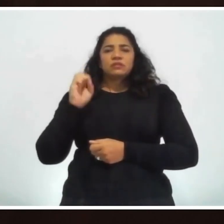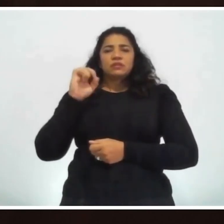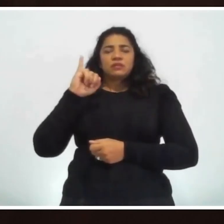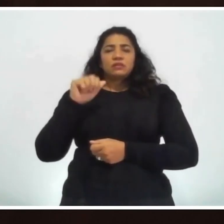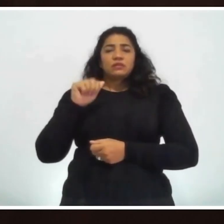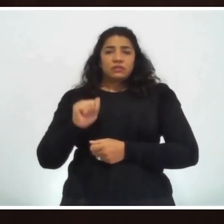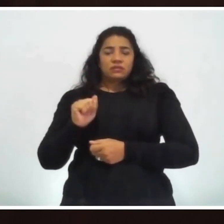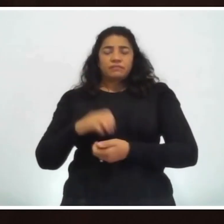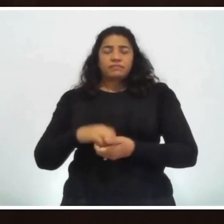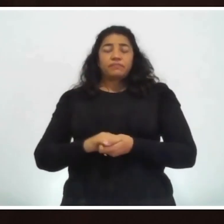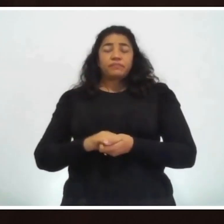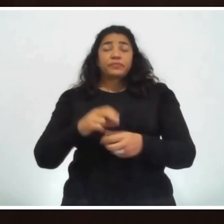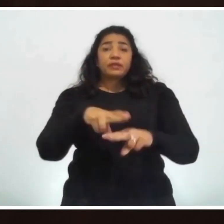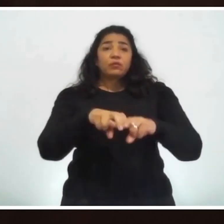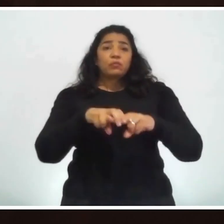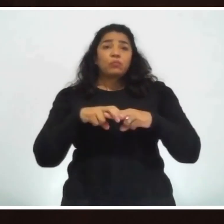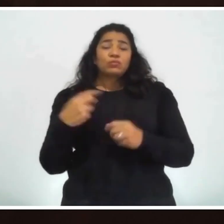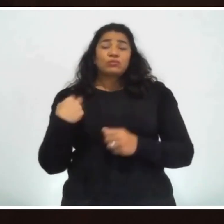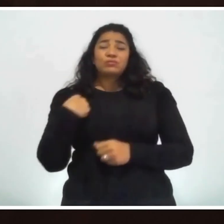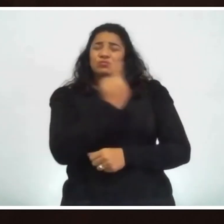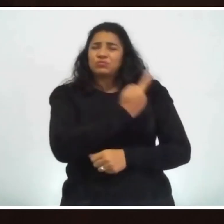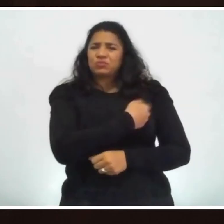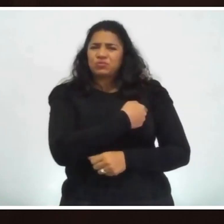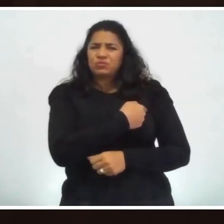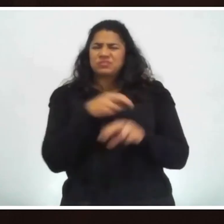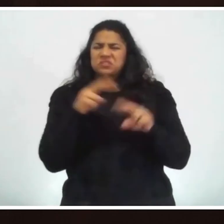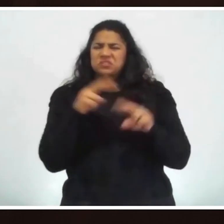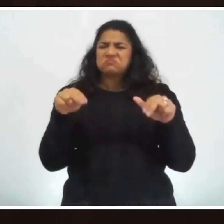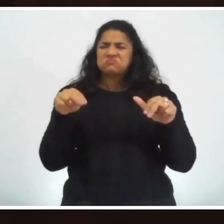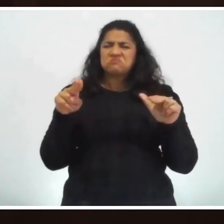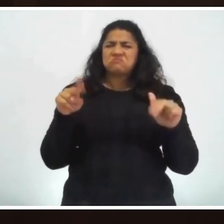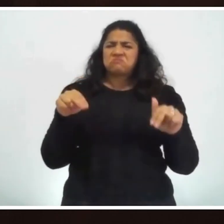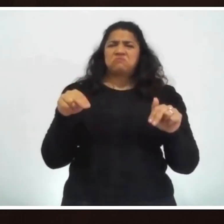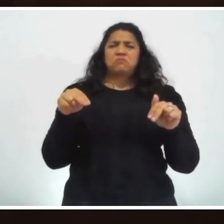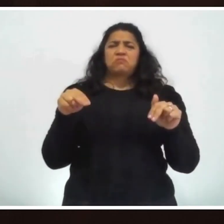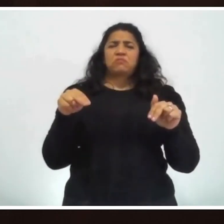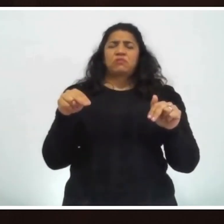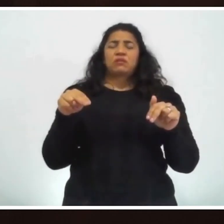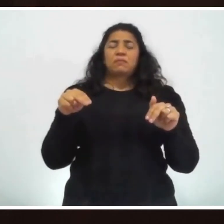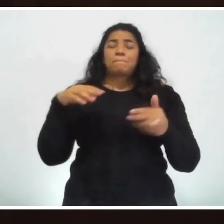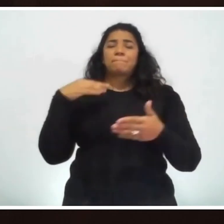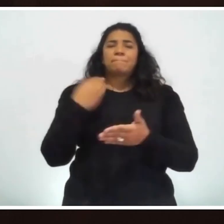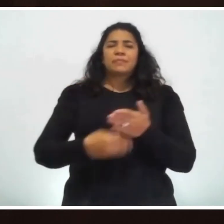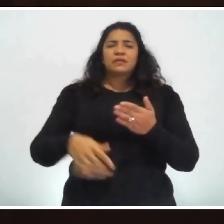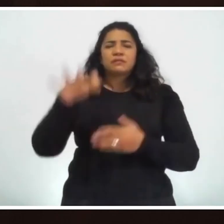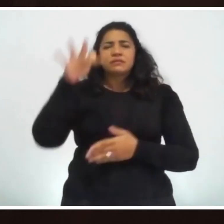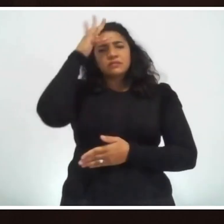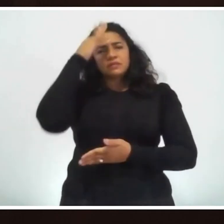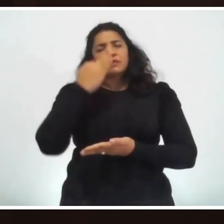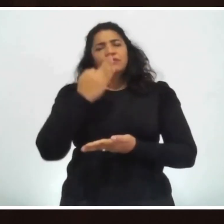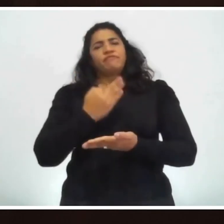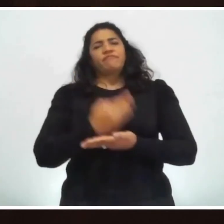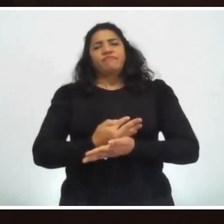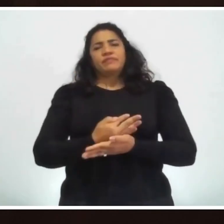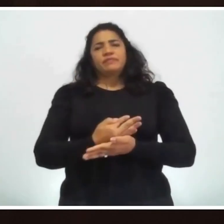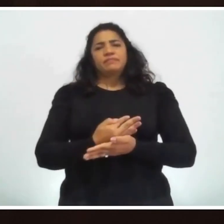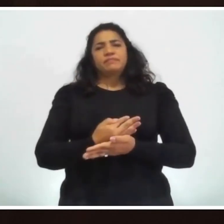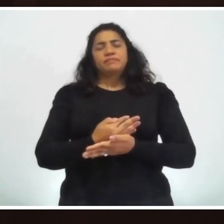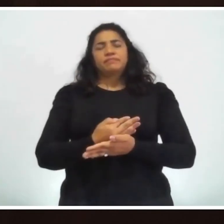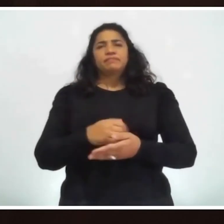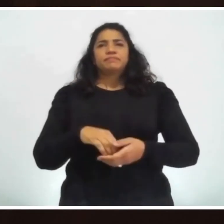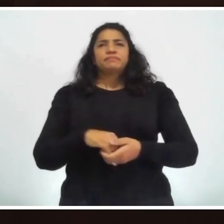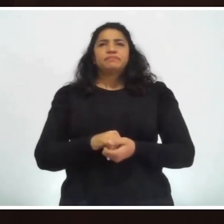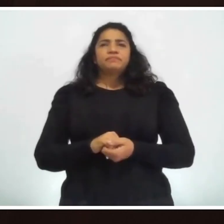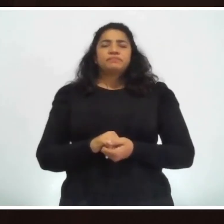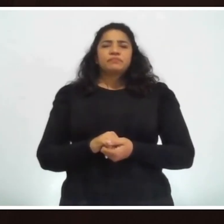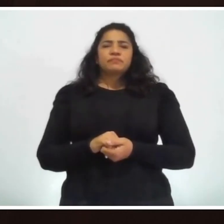não podemos nunca abalar na nossa fé. Tudo isso que eu apresentei hoje do aspecto espiritual, queridos